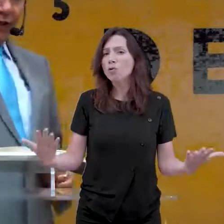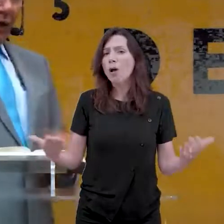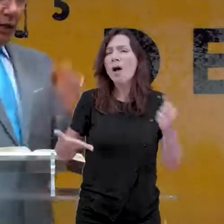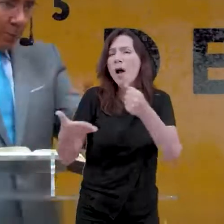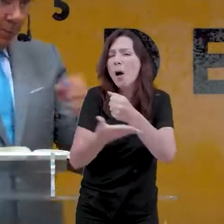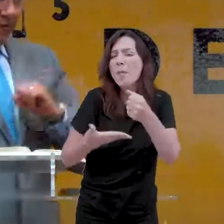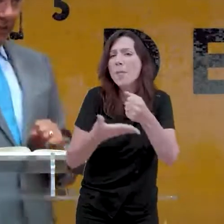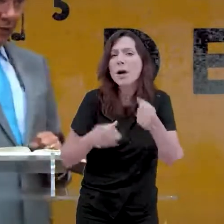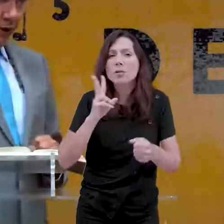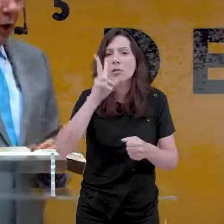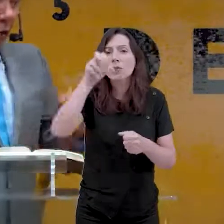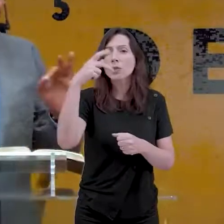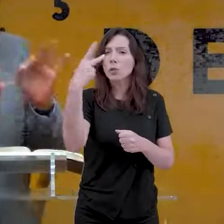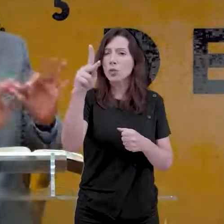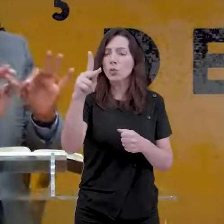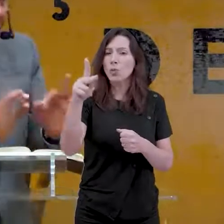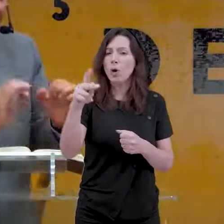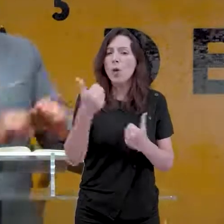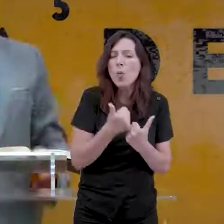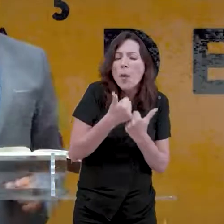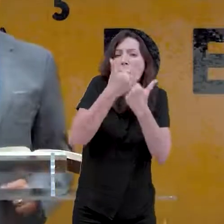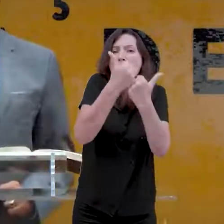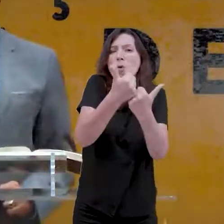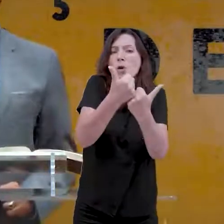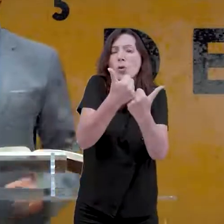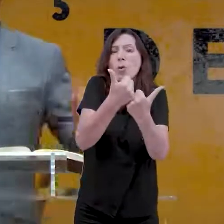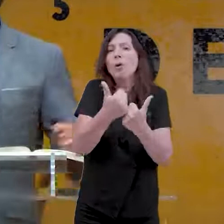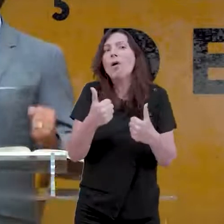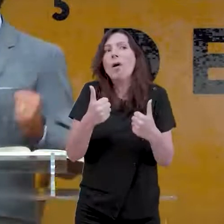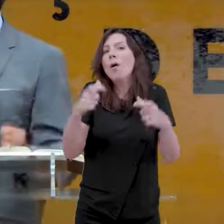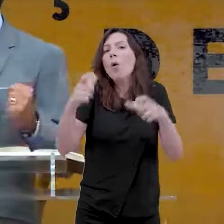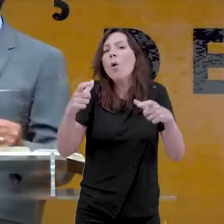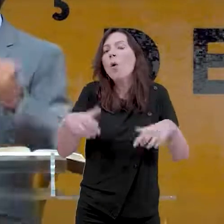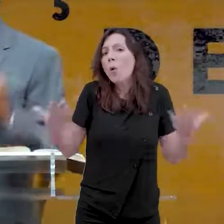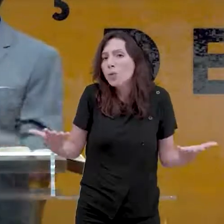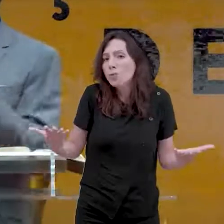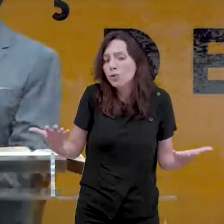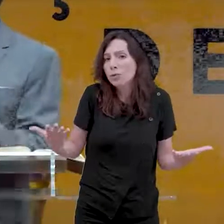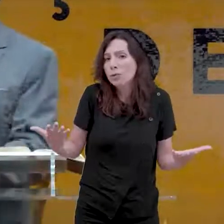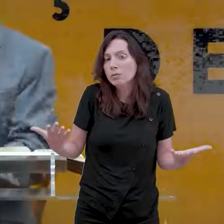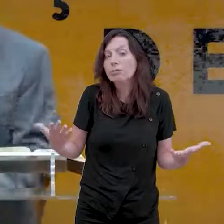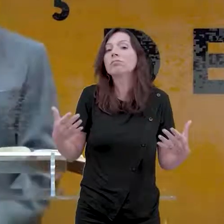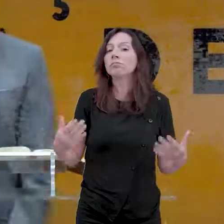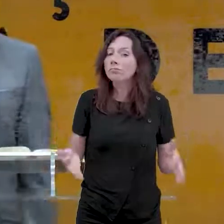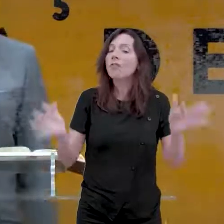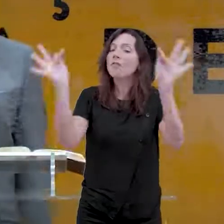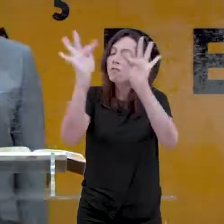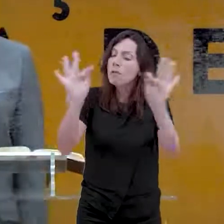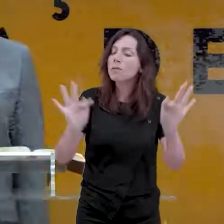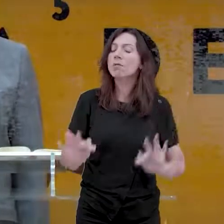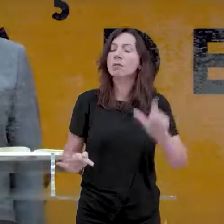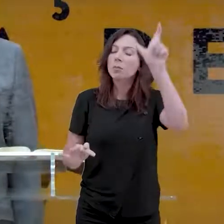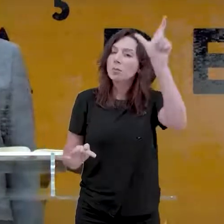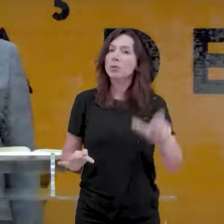doença chega, na hora que o problema financeiro chega, onde está a sua força? Bem-aventurado aquele cuja força está em ti, diz o